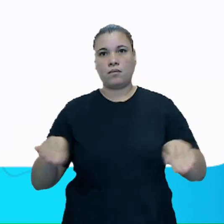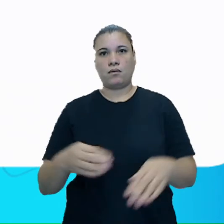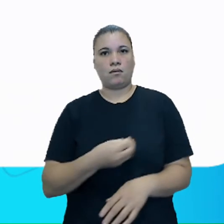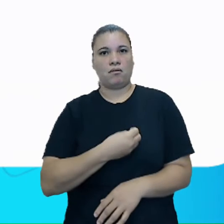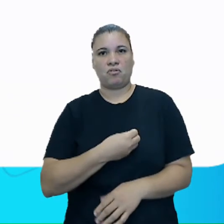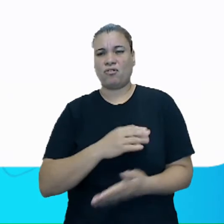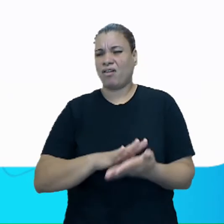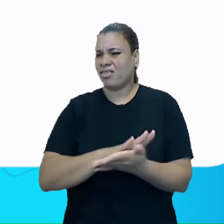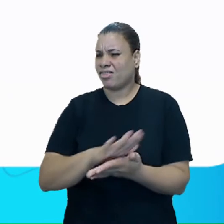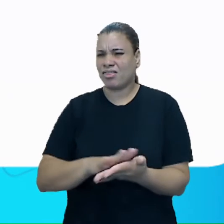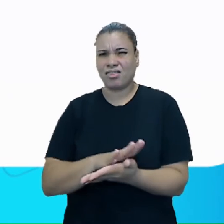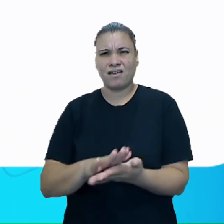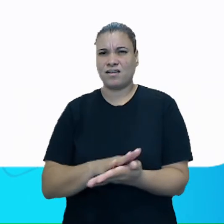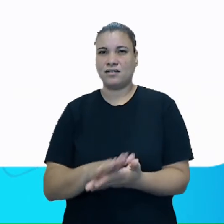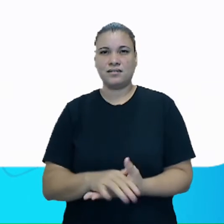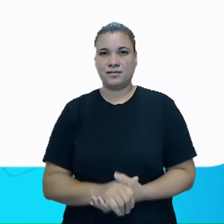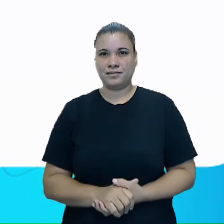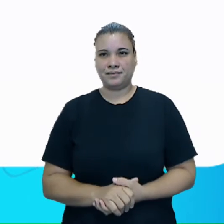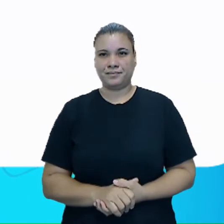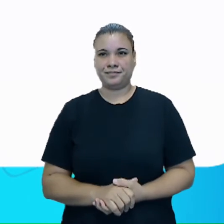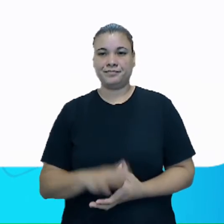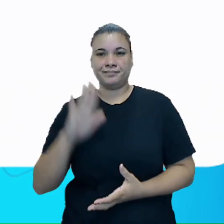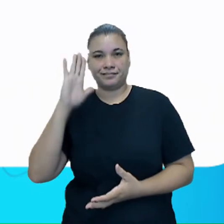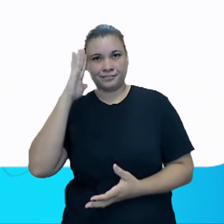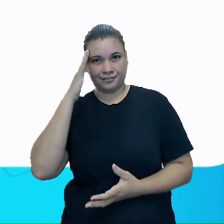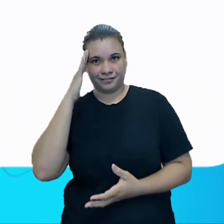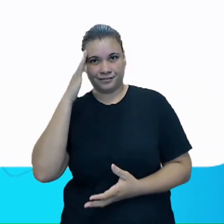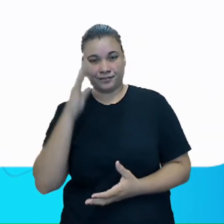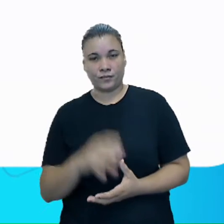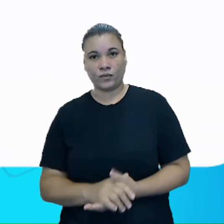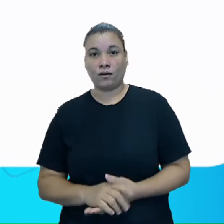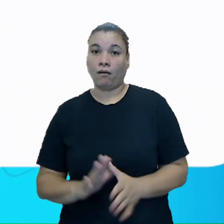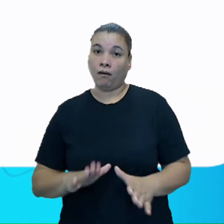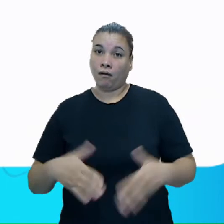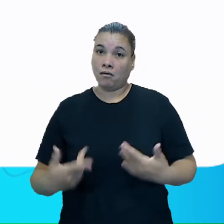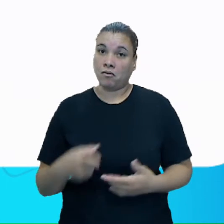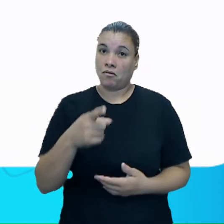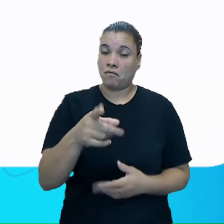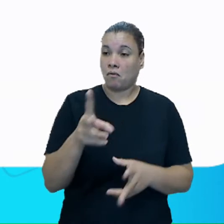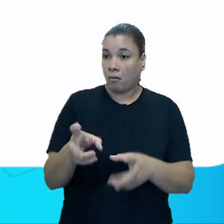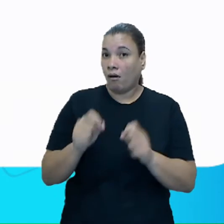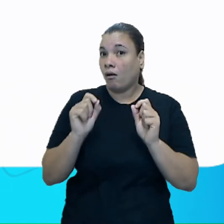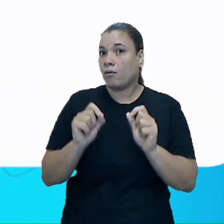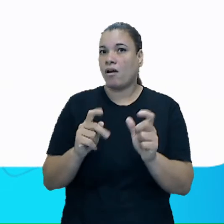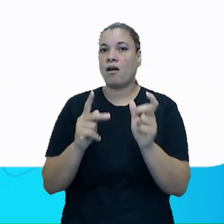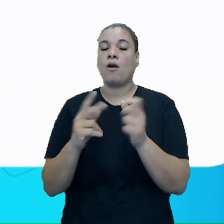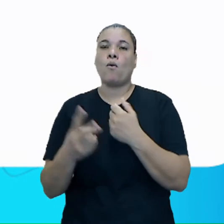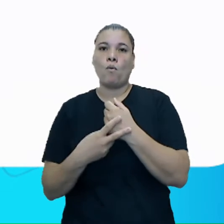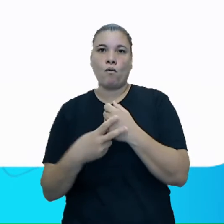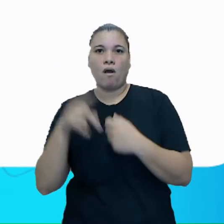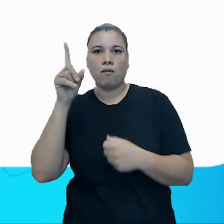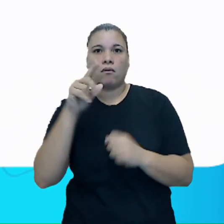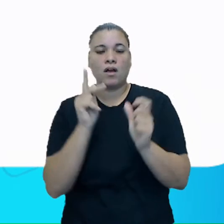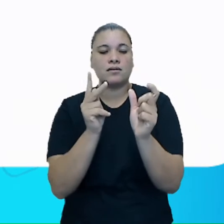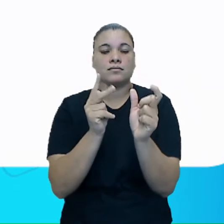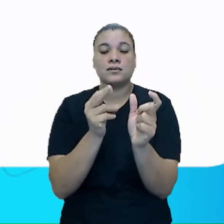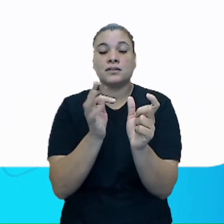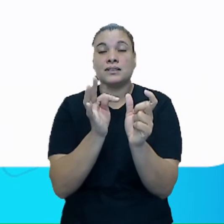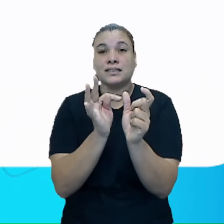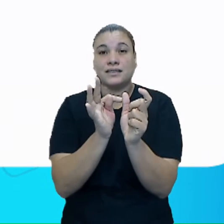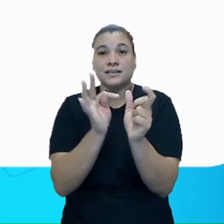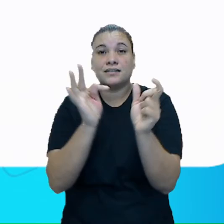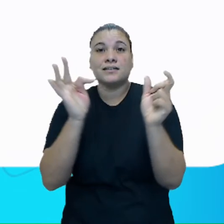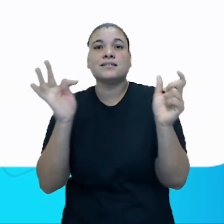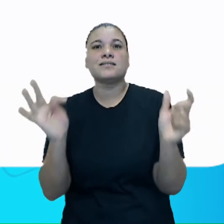estamos falando de verbo transitivo, que é esse verbo que está transitando aí com a outra oração, está estabelecendo essa